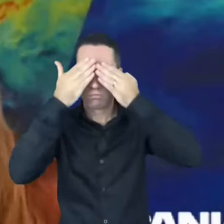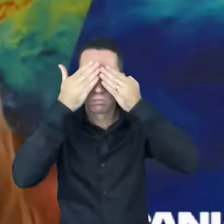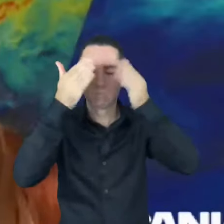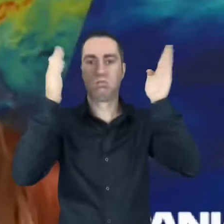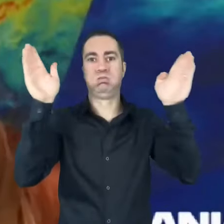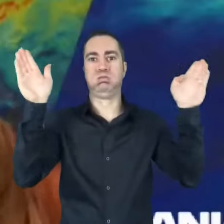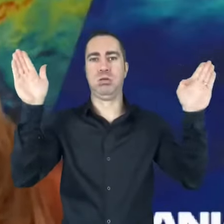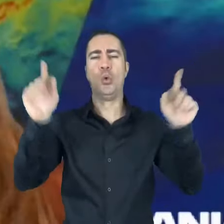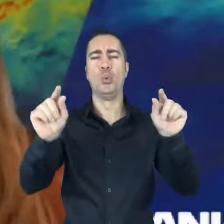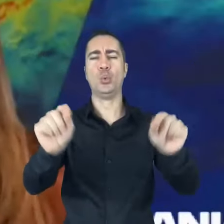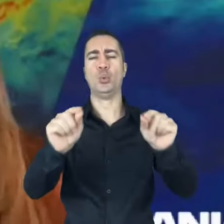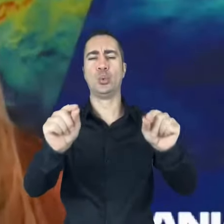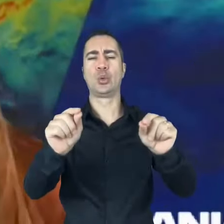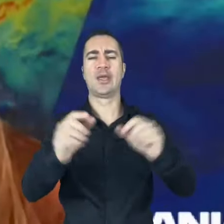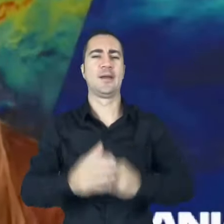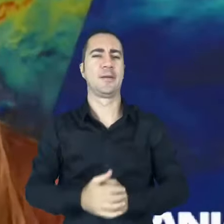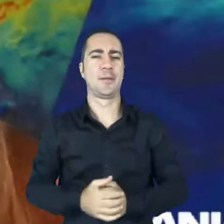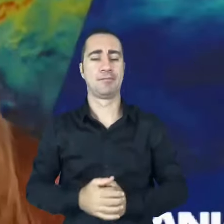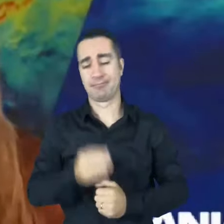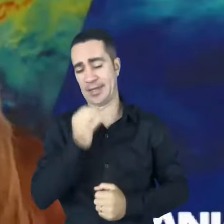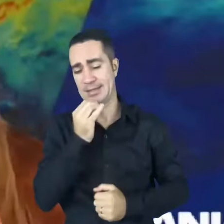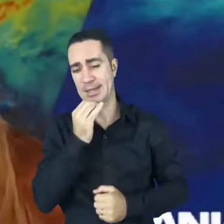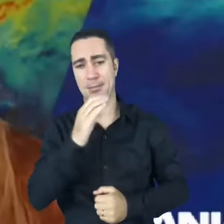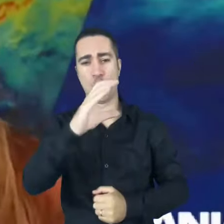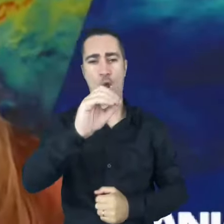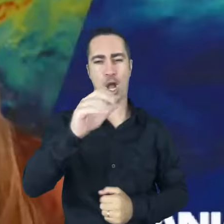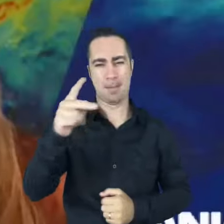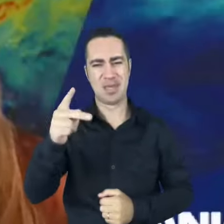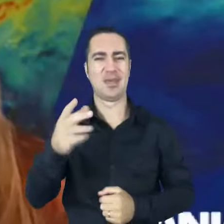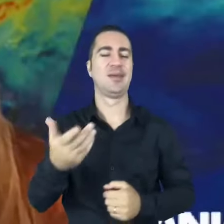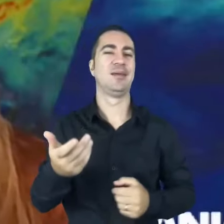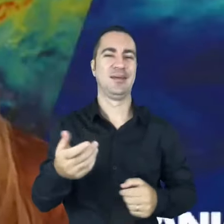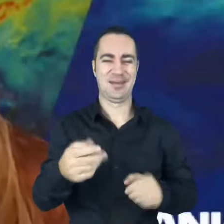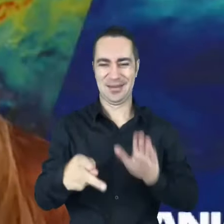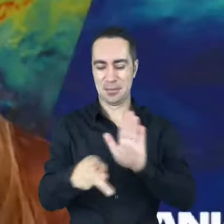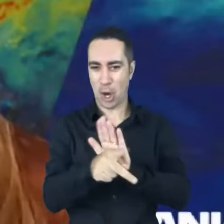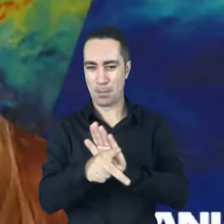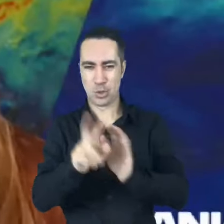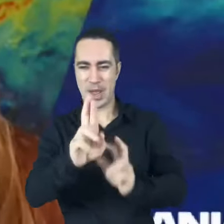como as COPs estão pegando problemas como mudança climática e